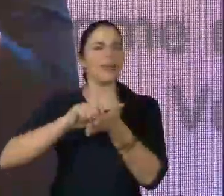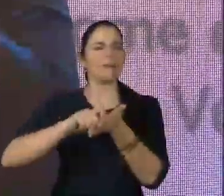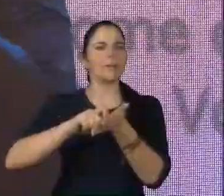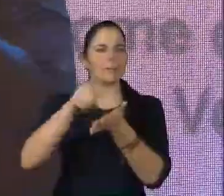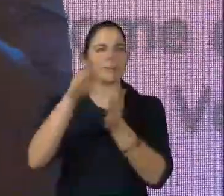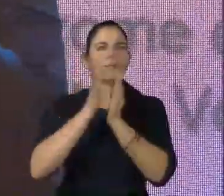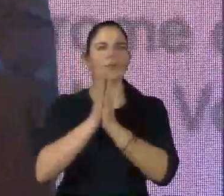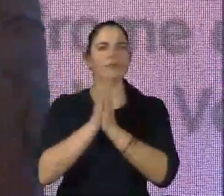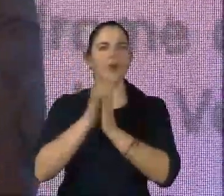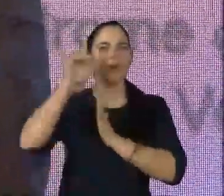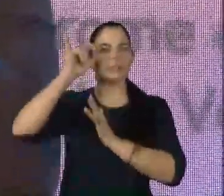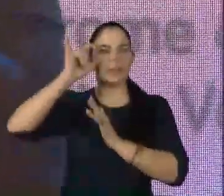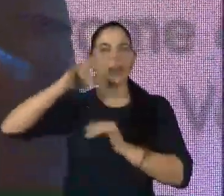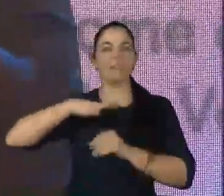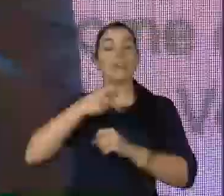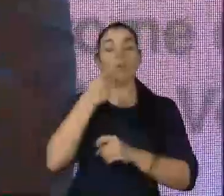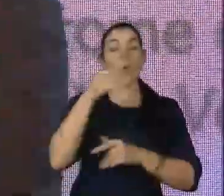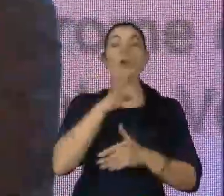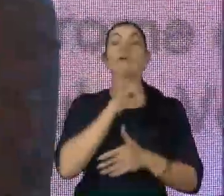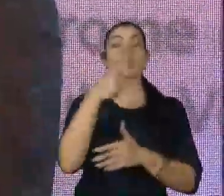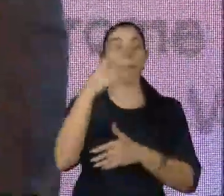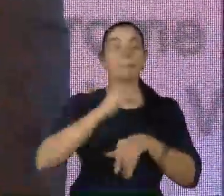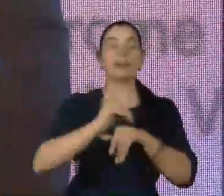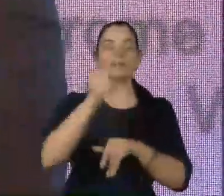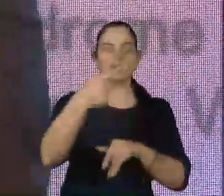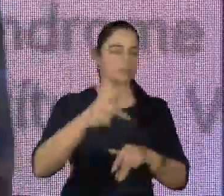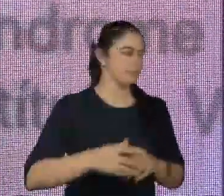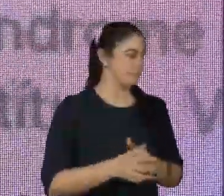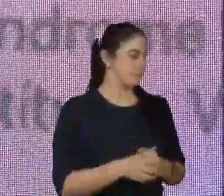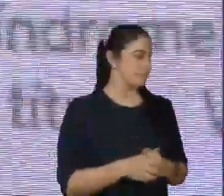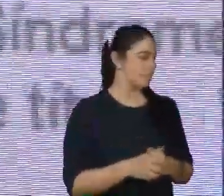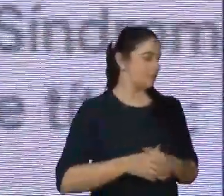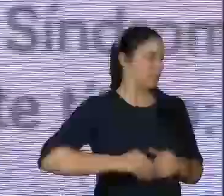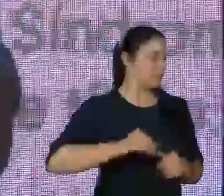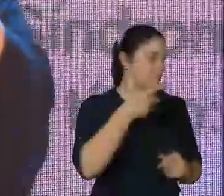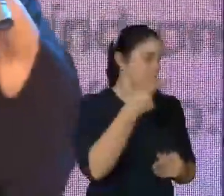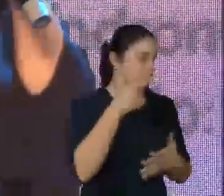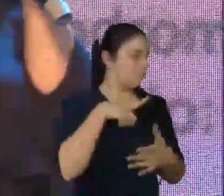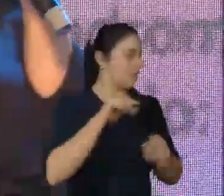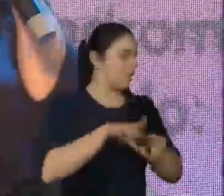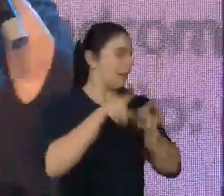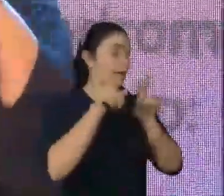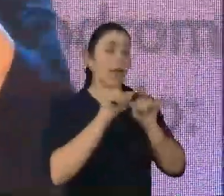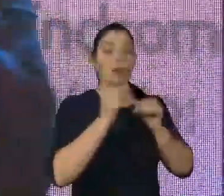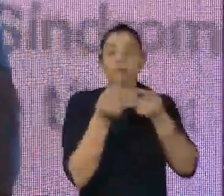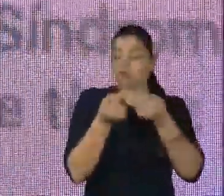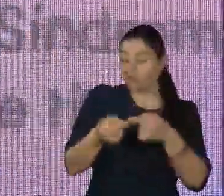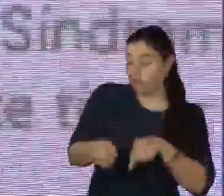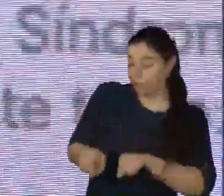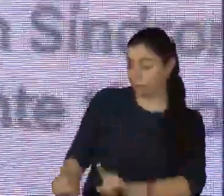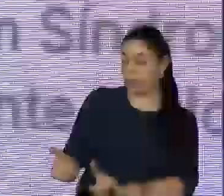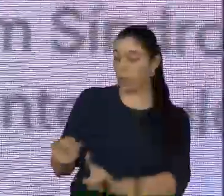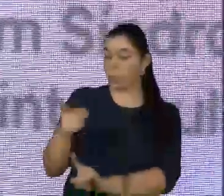bom? Assim eu vou conhecer um pouquinho mais vocês também. E vamos lá, gente. Falando em desafios da maternidade,